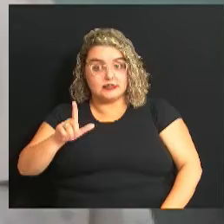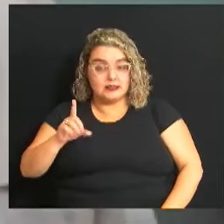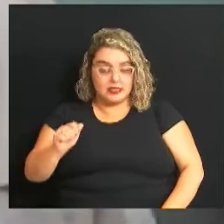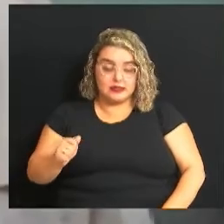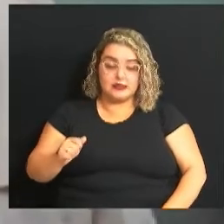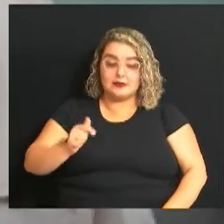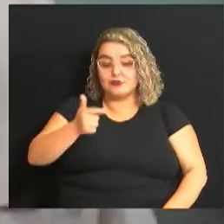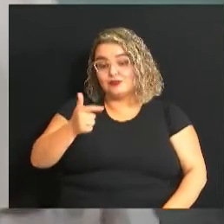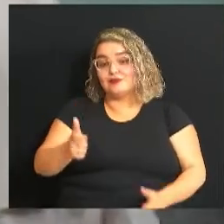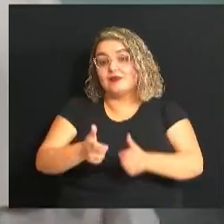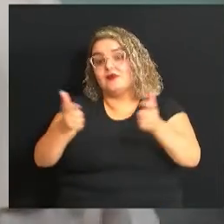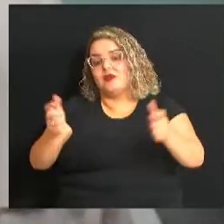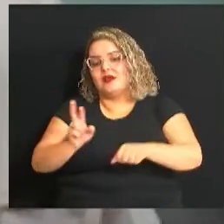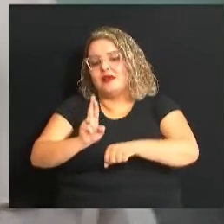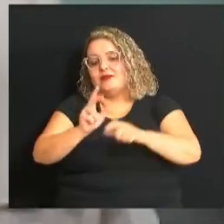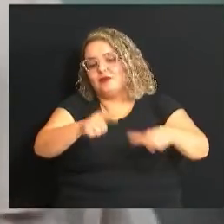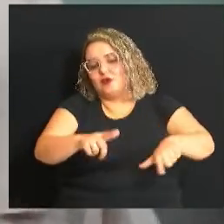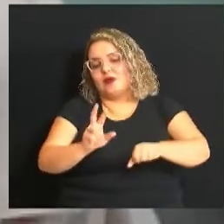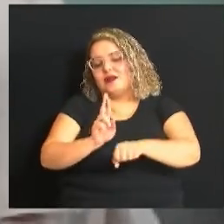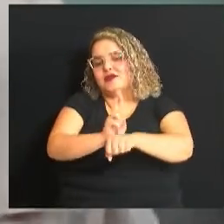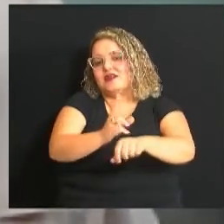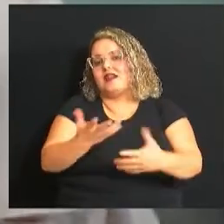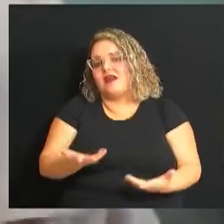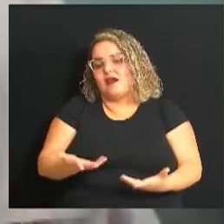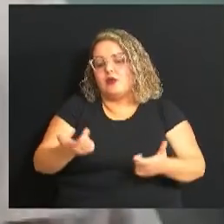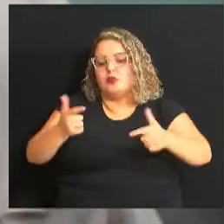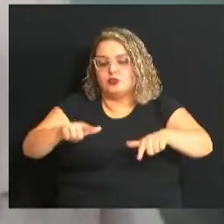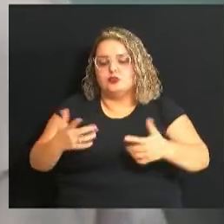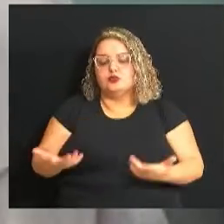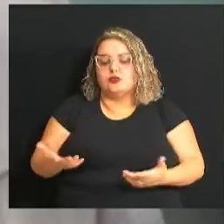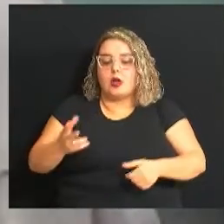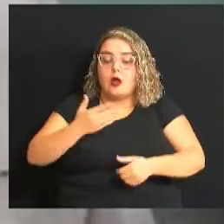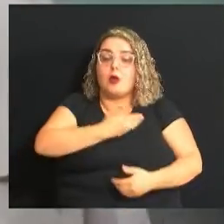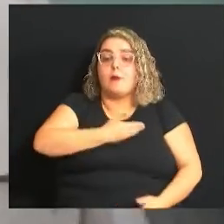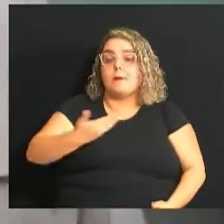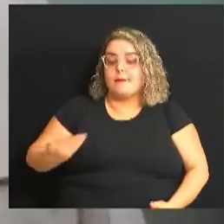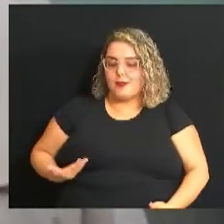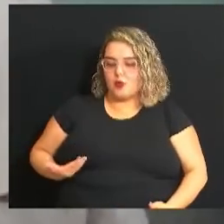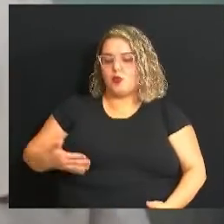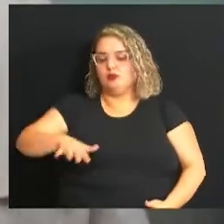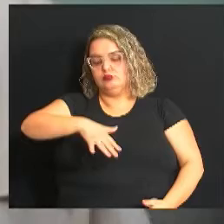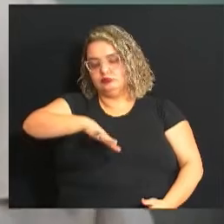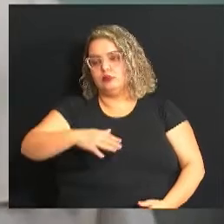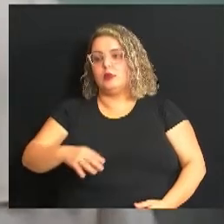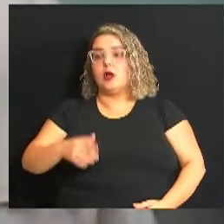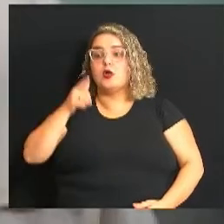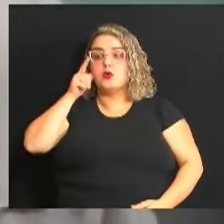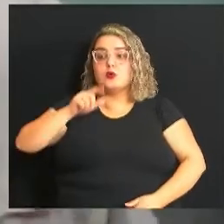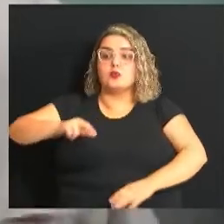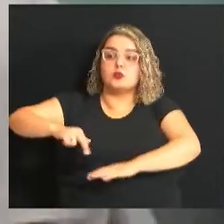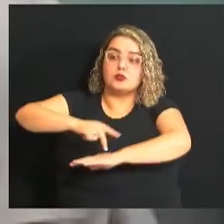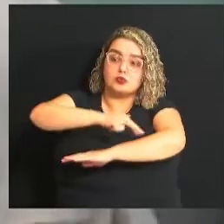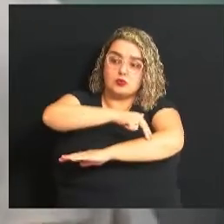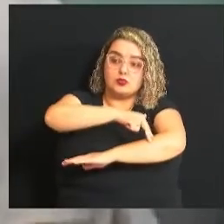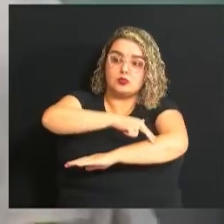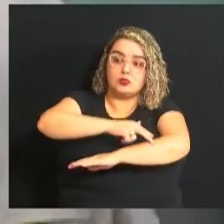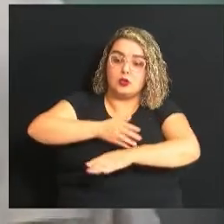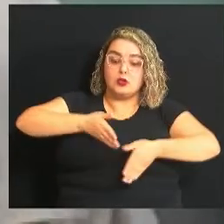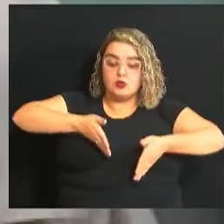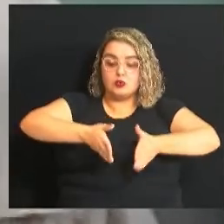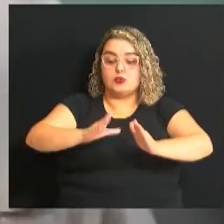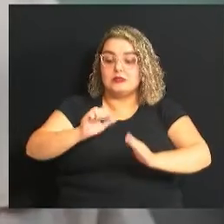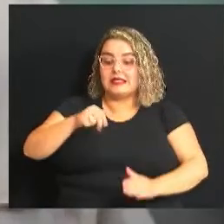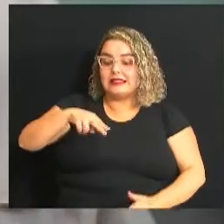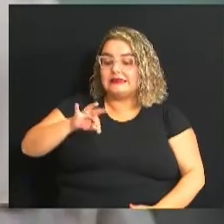muito maciço com a opinião pública e com o poder público para a gente conseguir plantar nas calçadas, nos canteiros centrais,